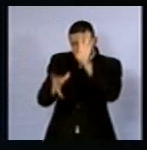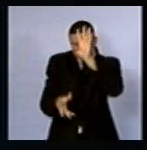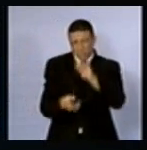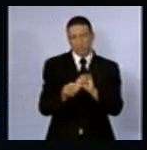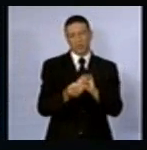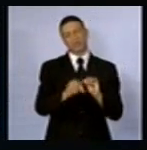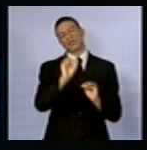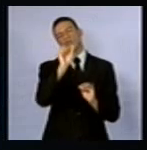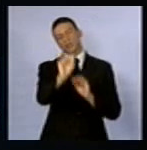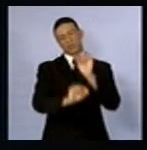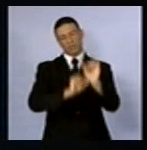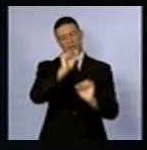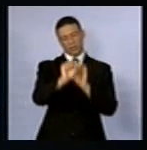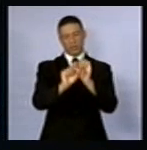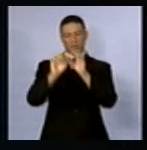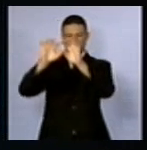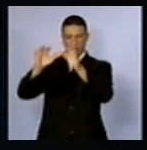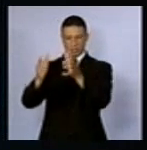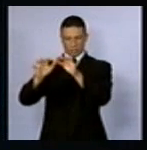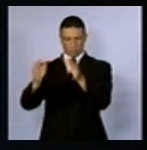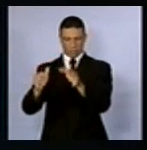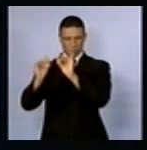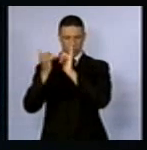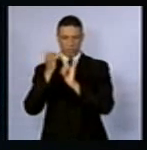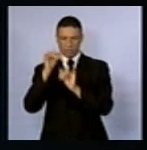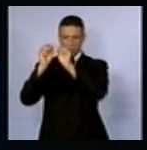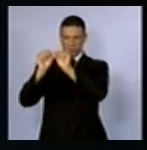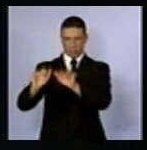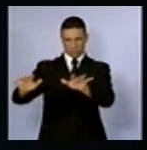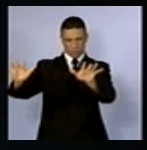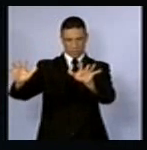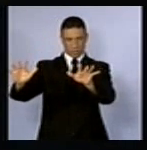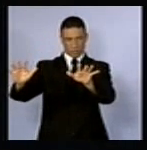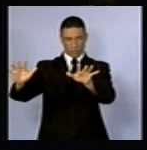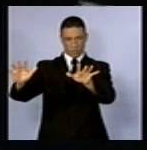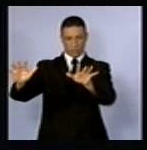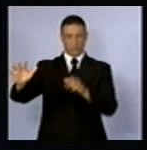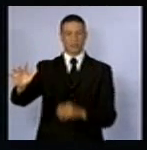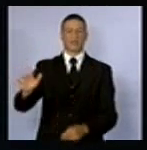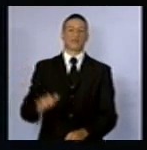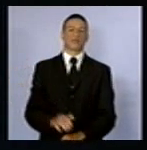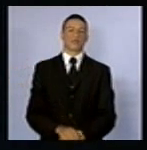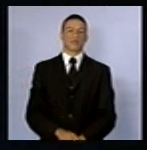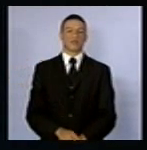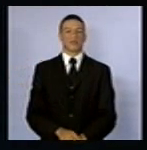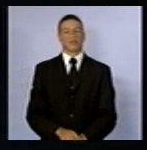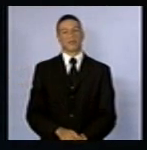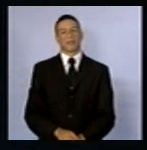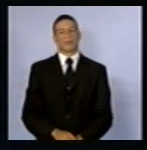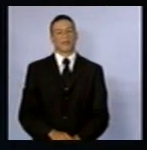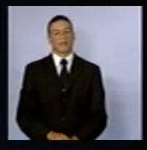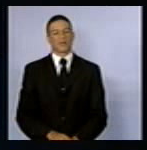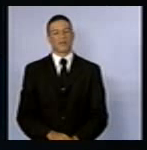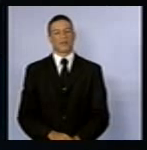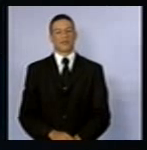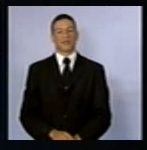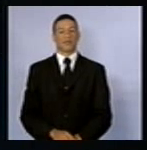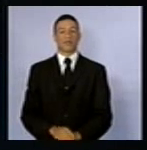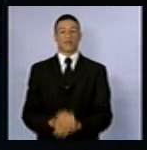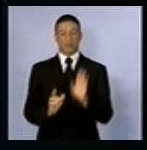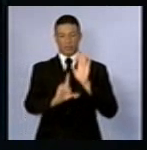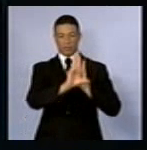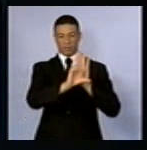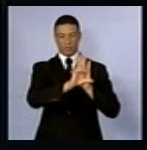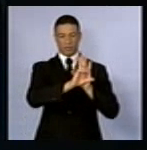regulamentação dos Campos eh magnéticos bom o com o advento da